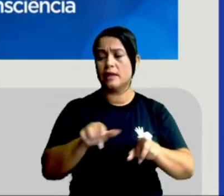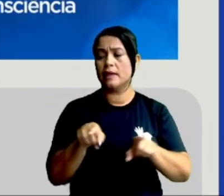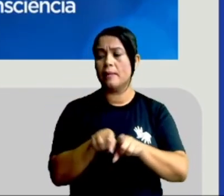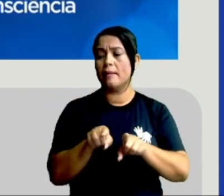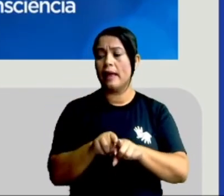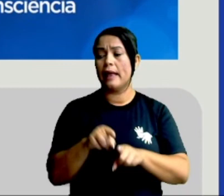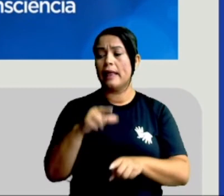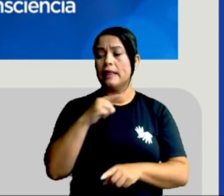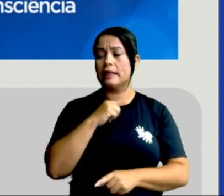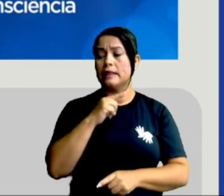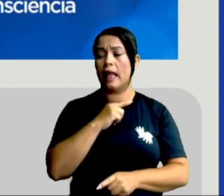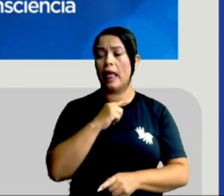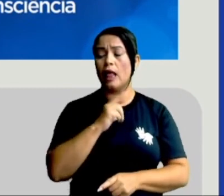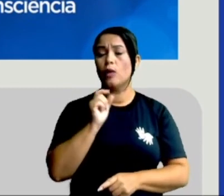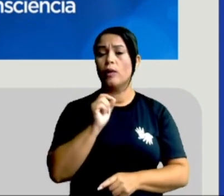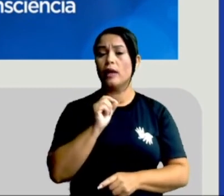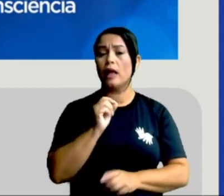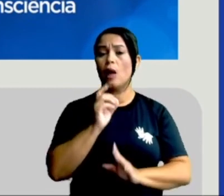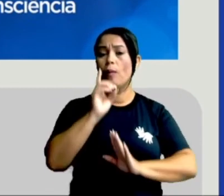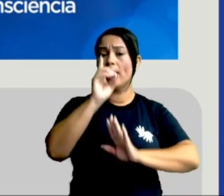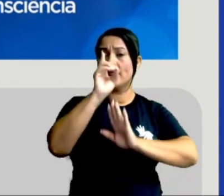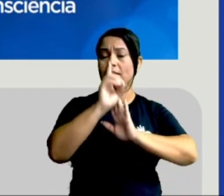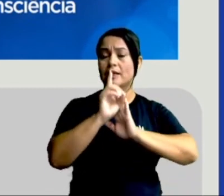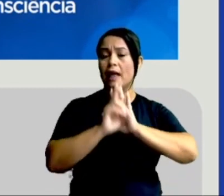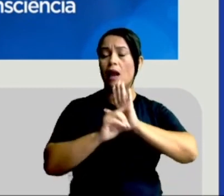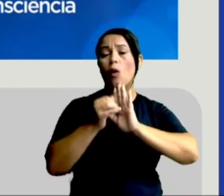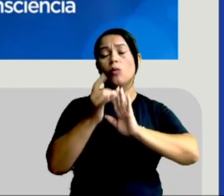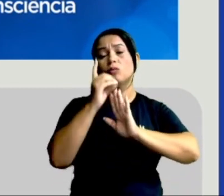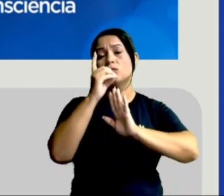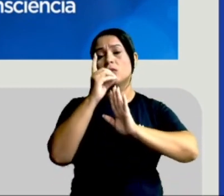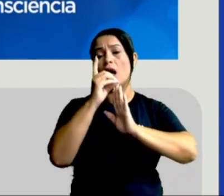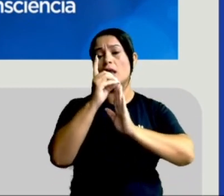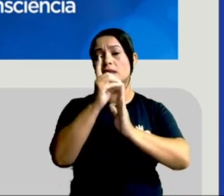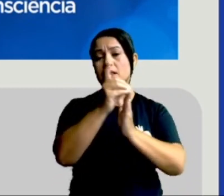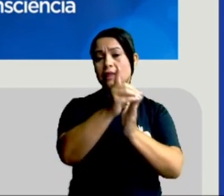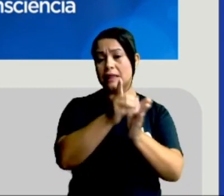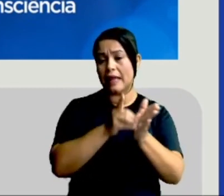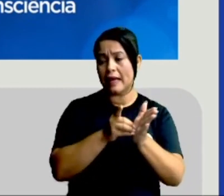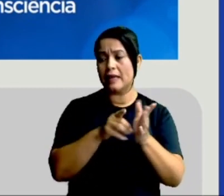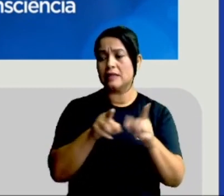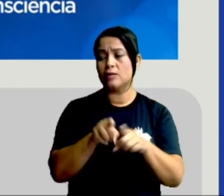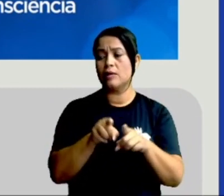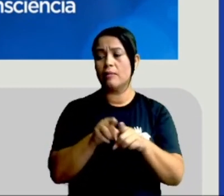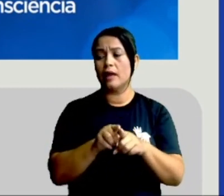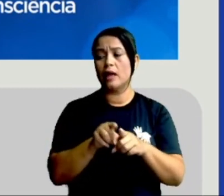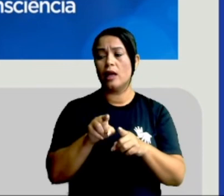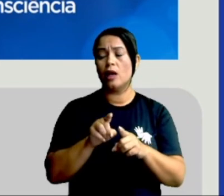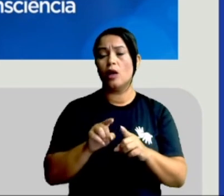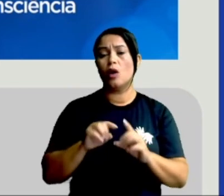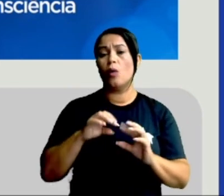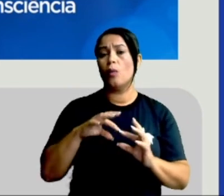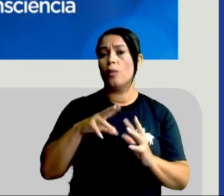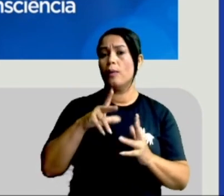A Declaração Universal dos Direitos Humanos afirma no seu artigo